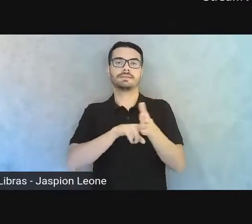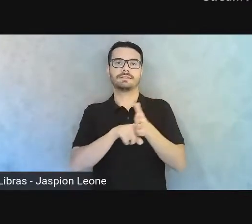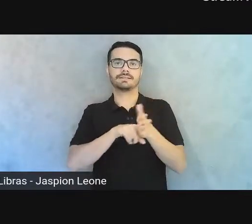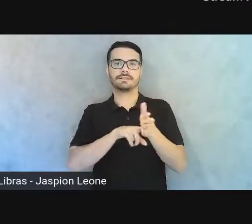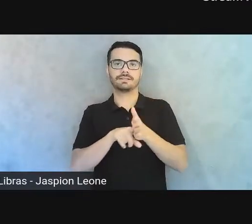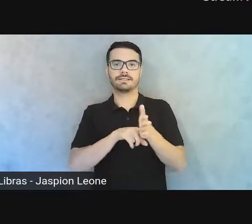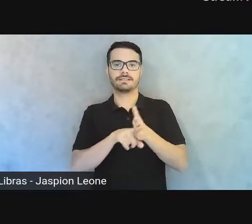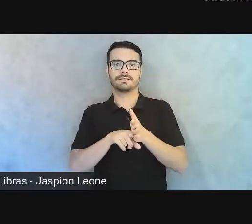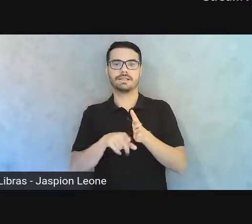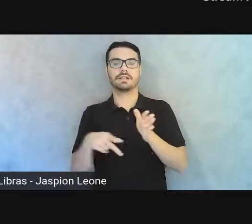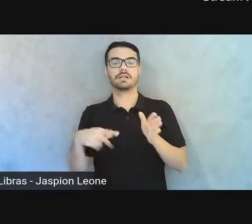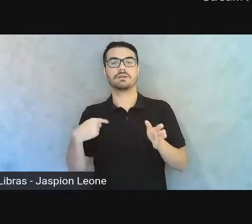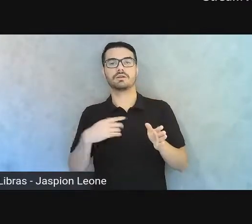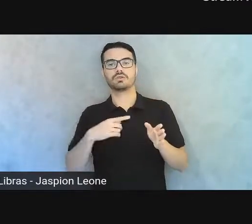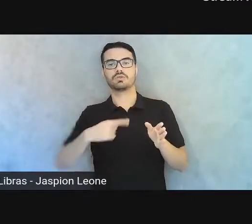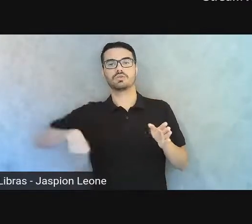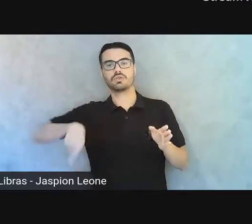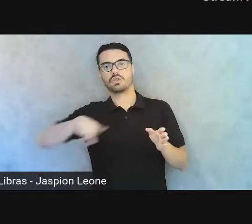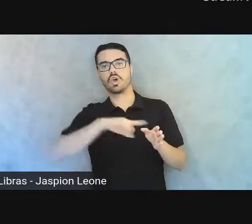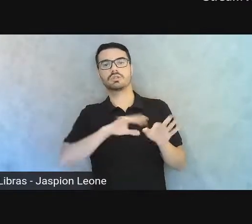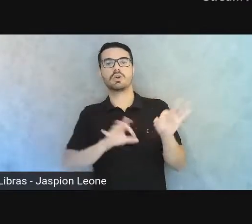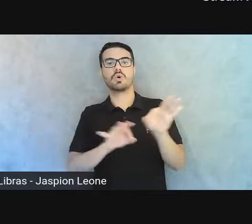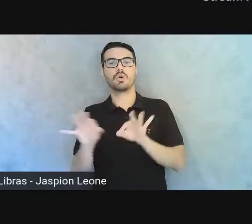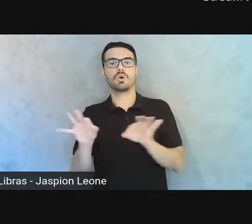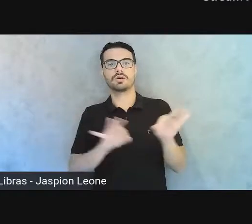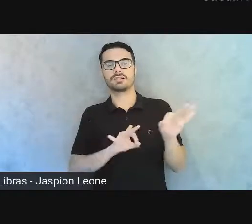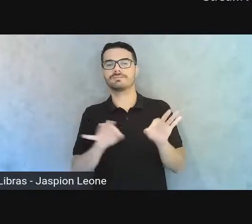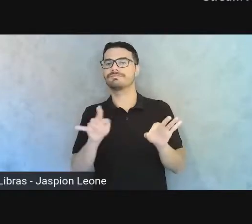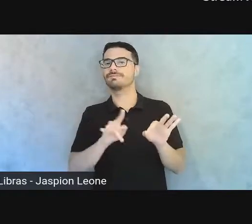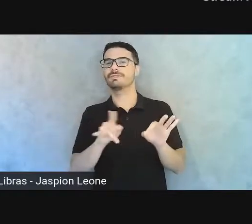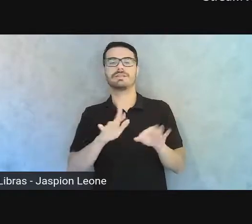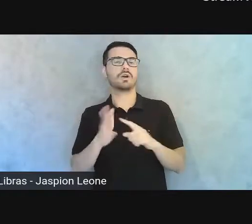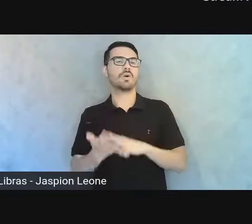desenho institucional ainda não favorece tanto